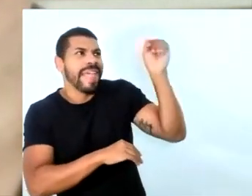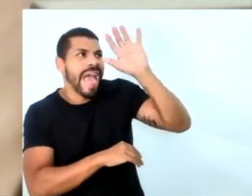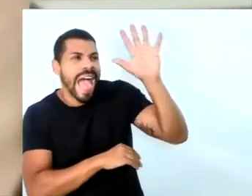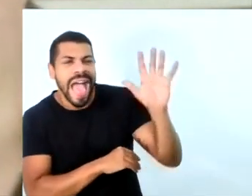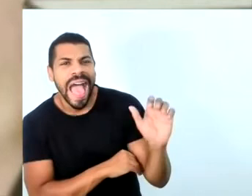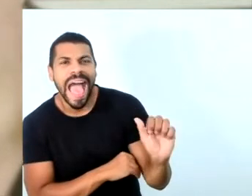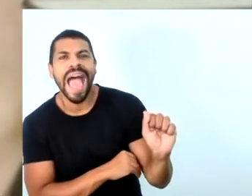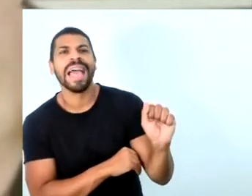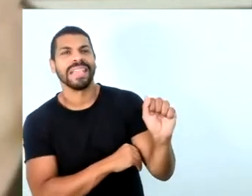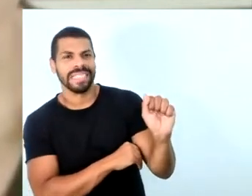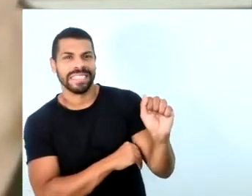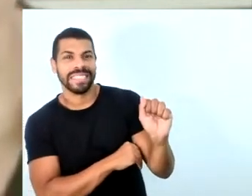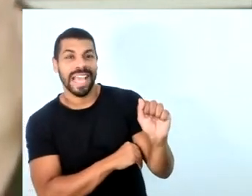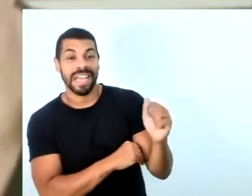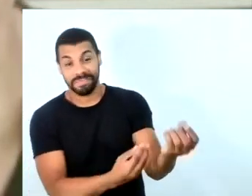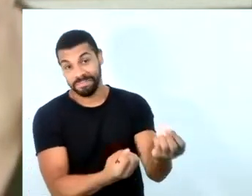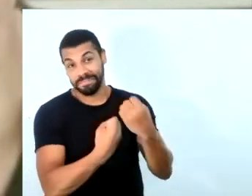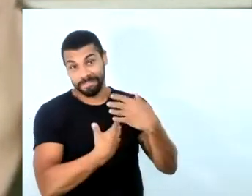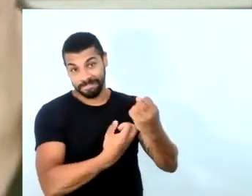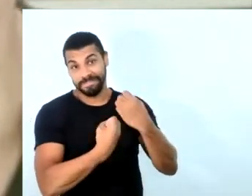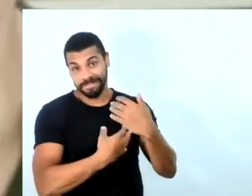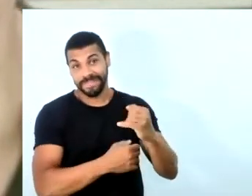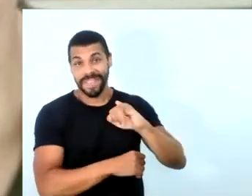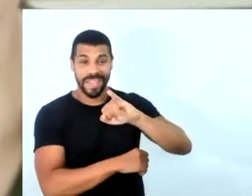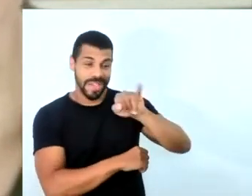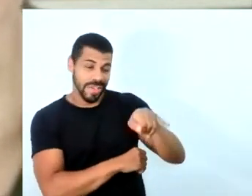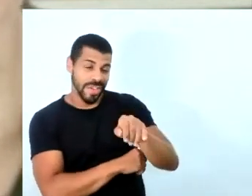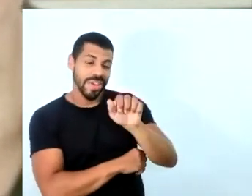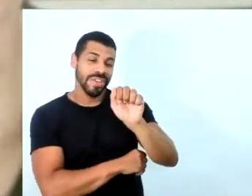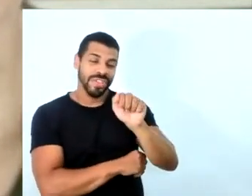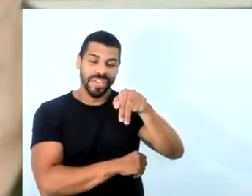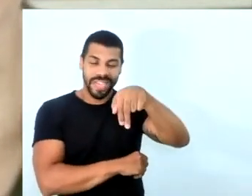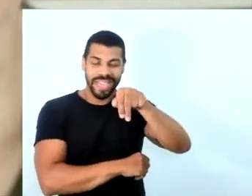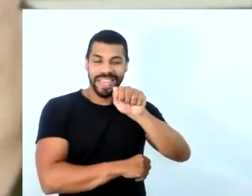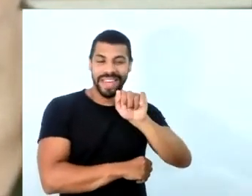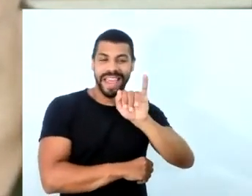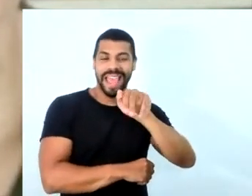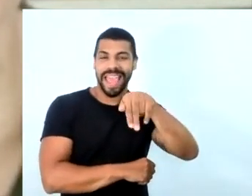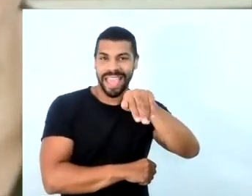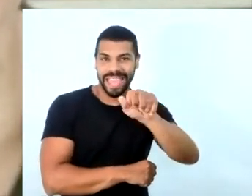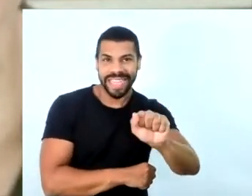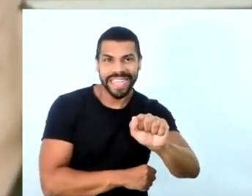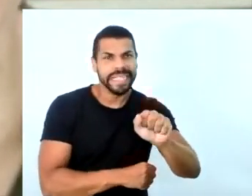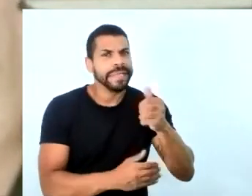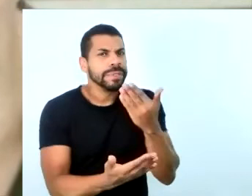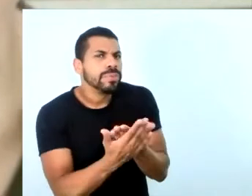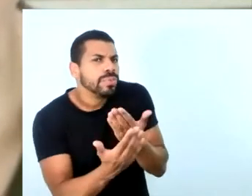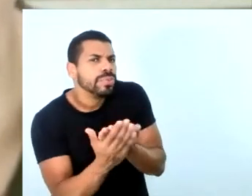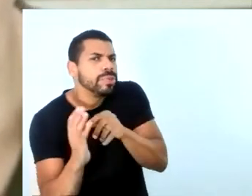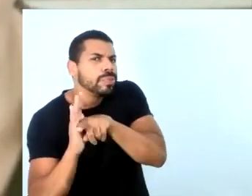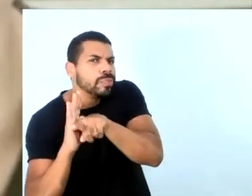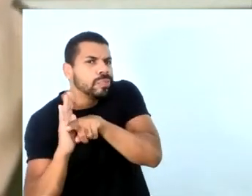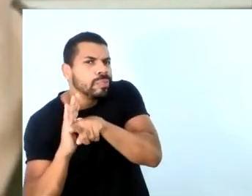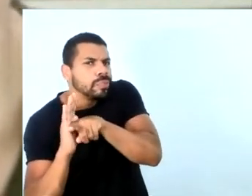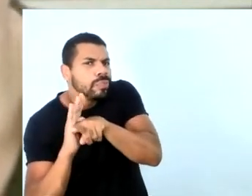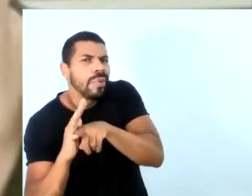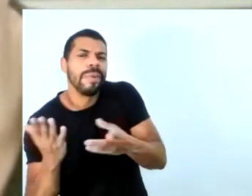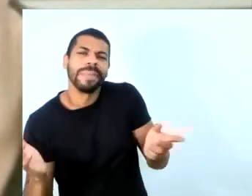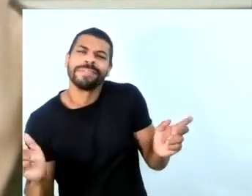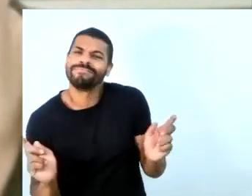africano, né? Graças a Janaína, que deu vários cursos, foi que eu pude estudar.